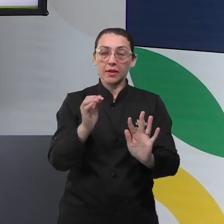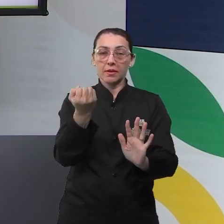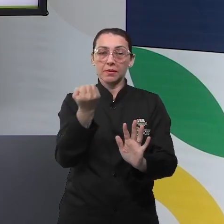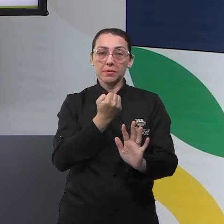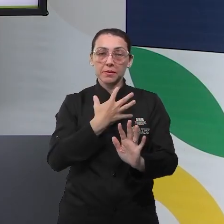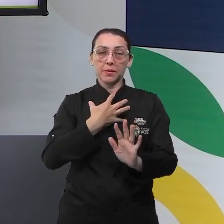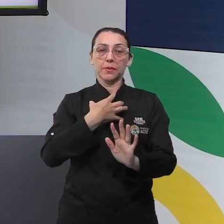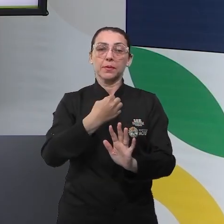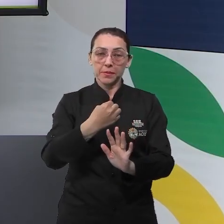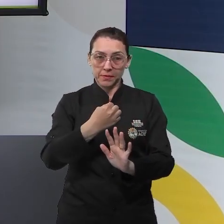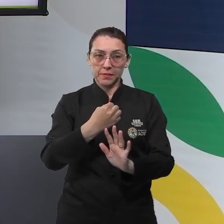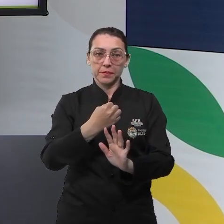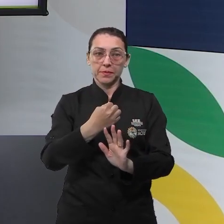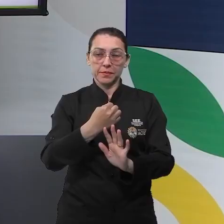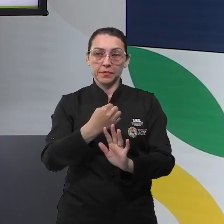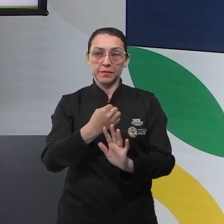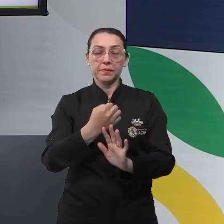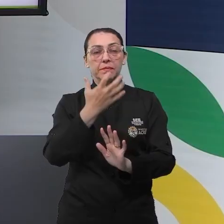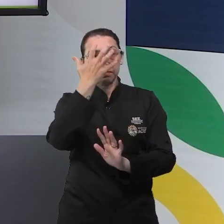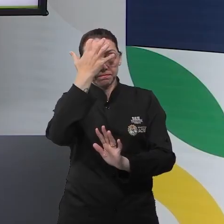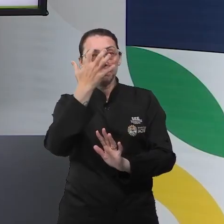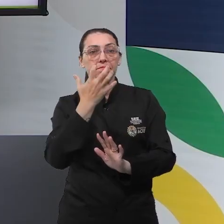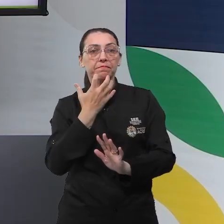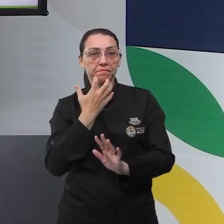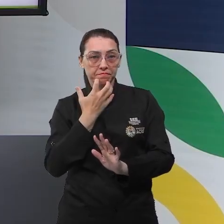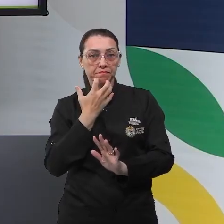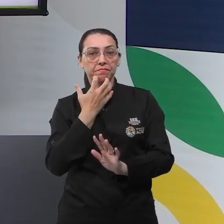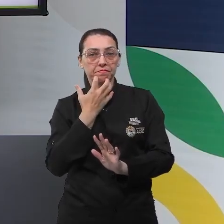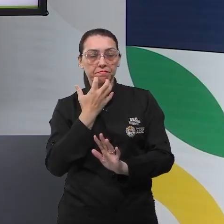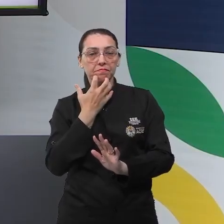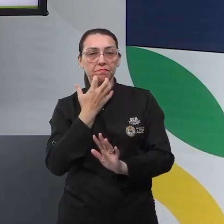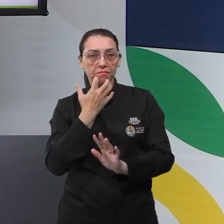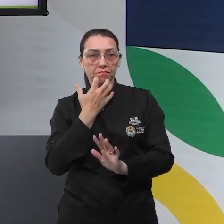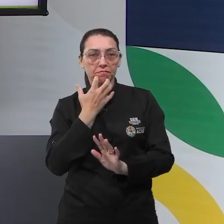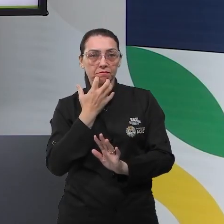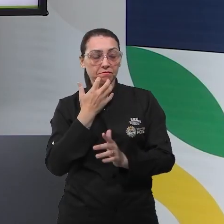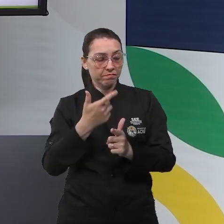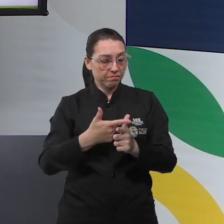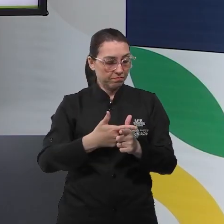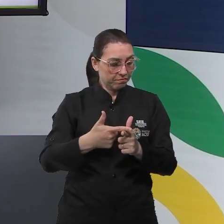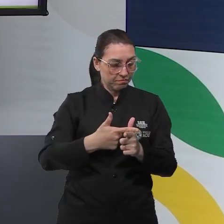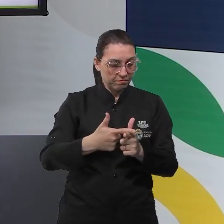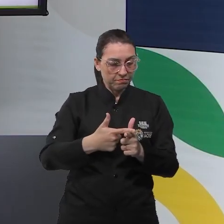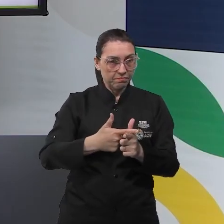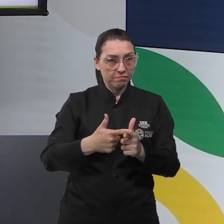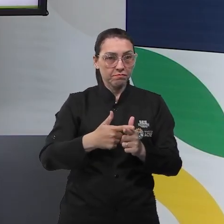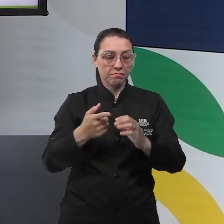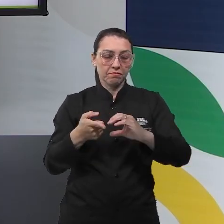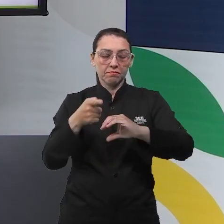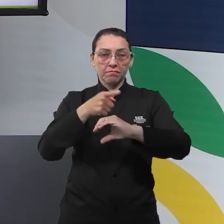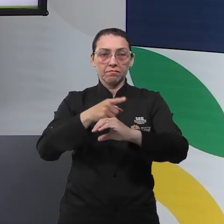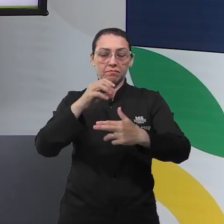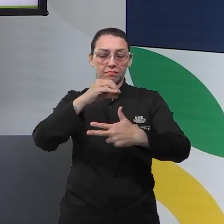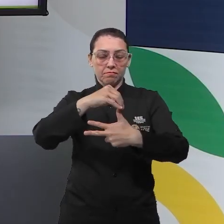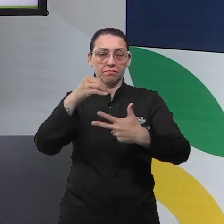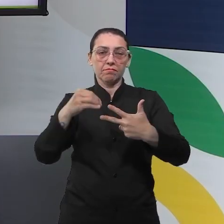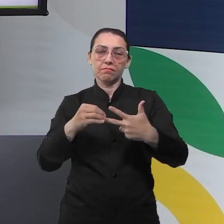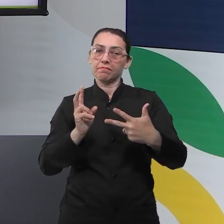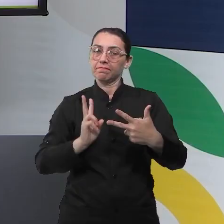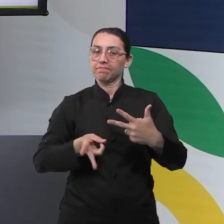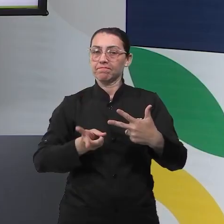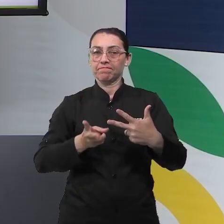suicidou. É um assunto bem sério esse. E que justamente as questões de SEJA, de Enem, de outras provas aí,